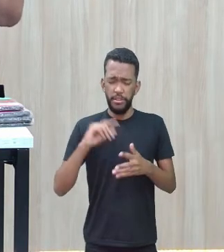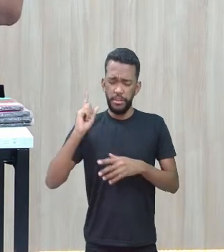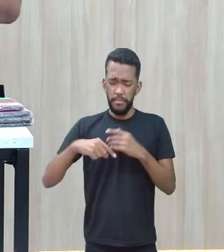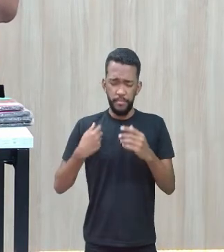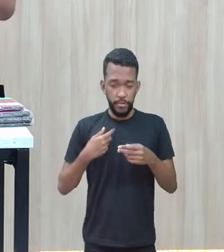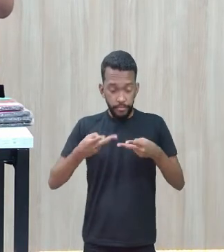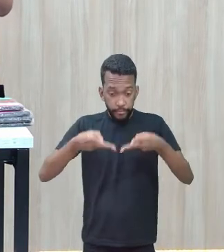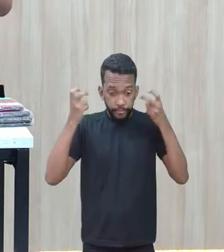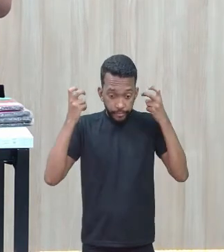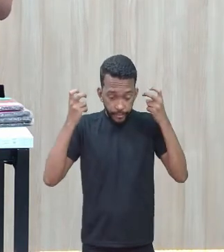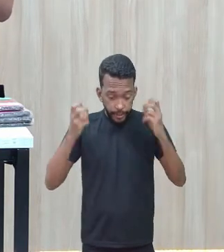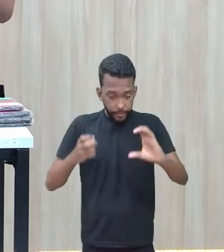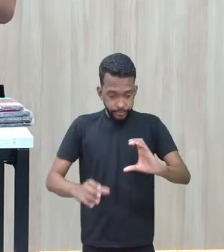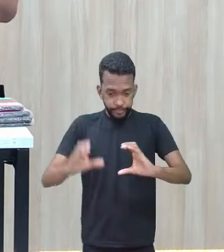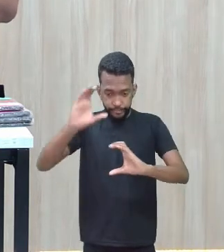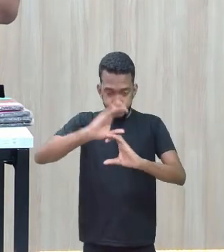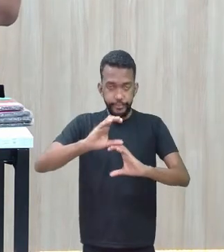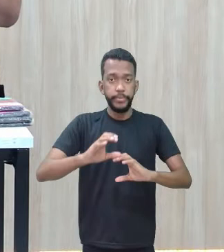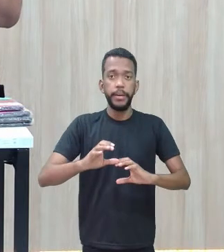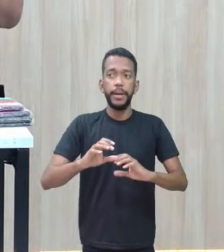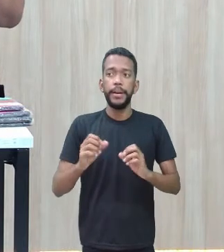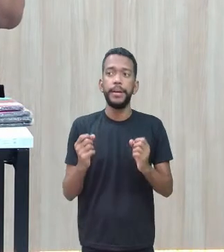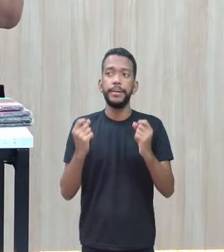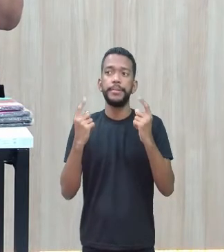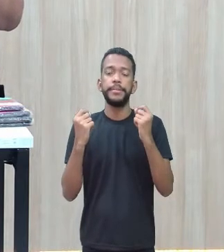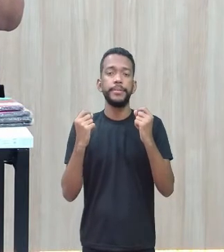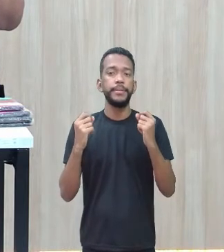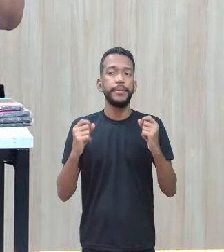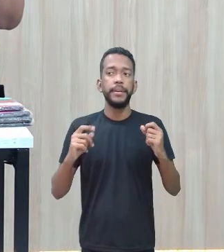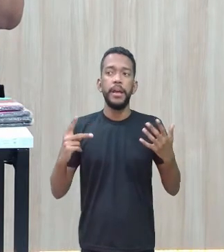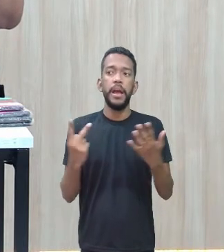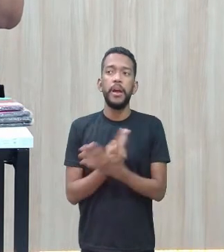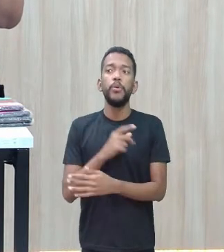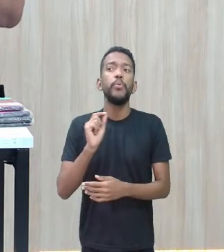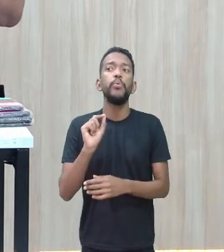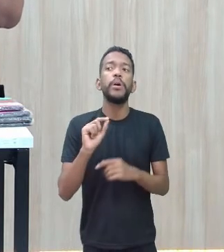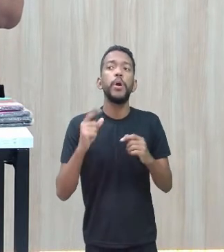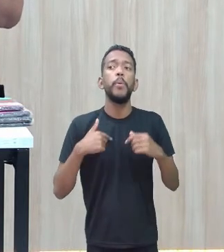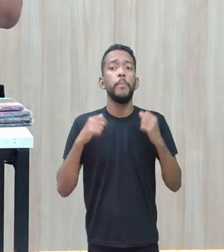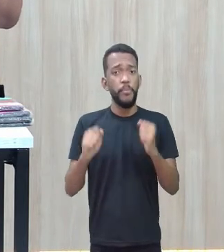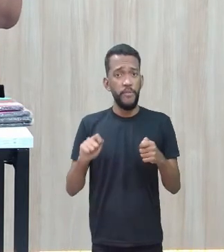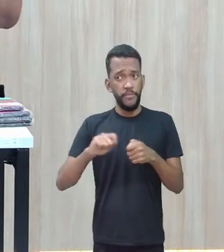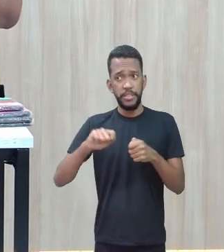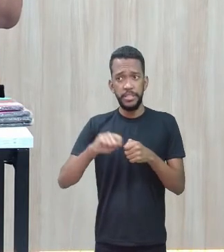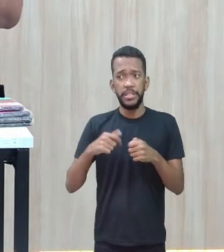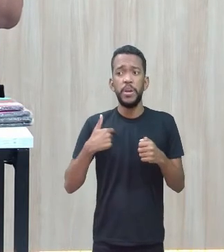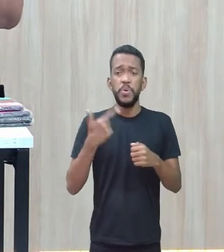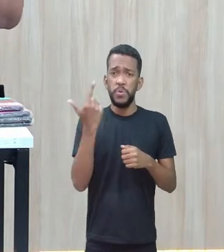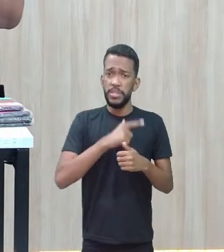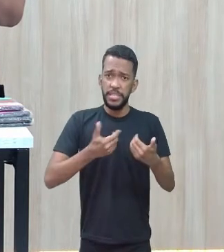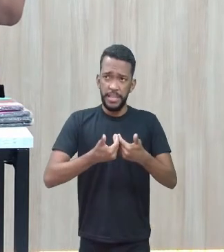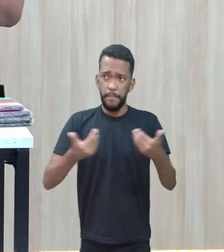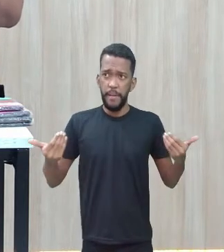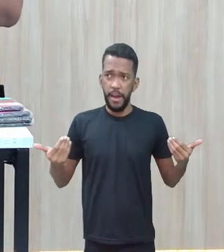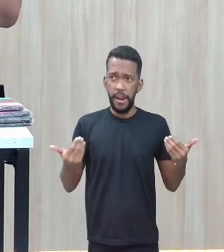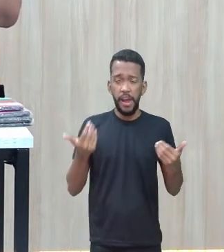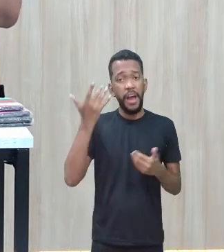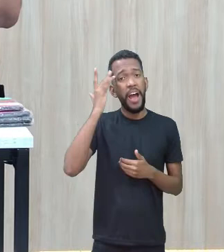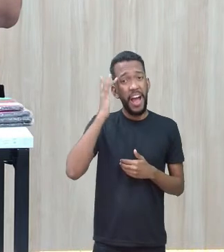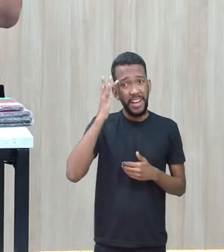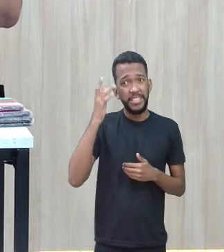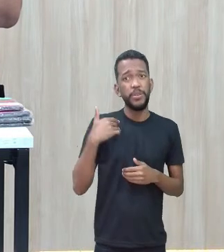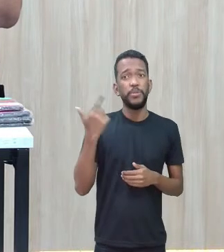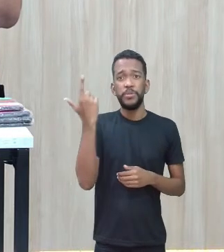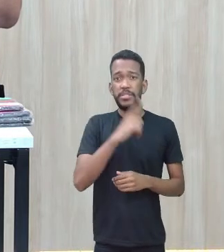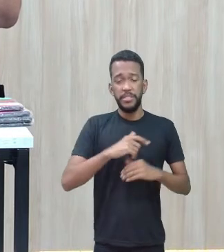percebi que tinha feito tudo errado. E agora? O que é que eu posso fazer? Será que eu vou conseguir separar? Será que eu vou